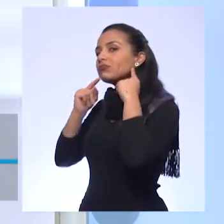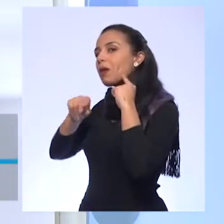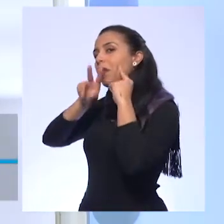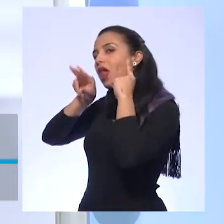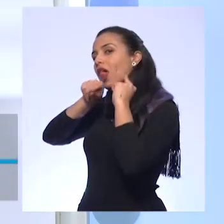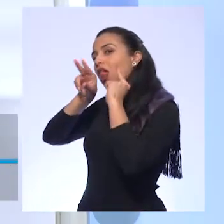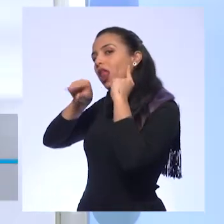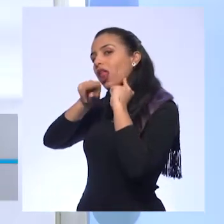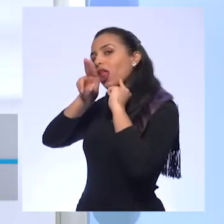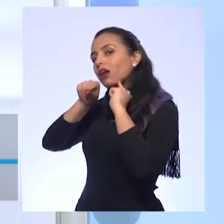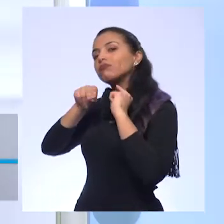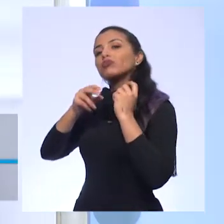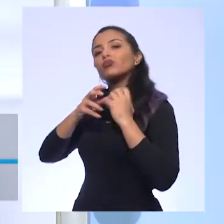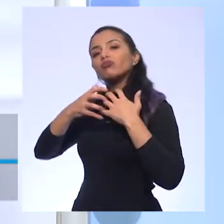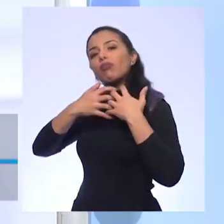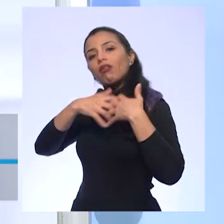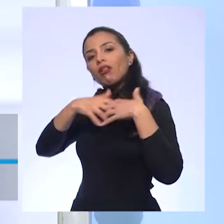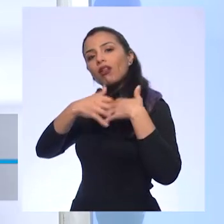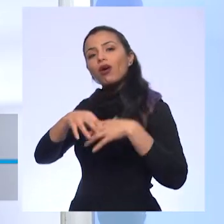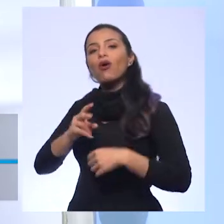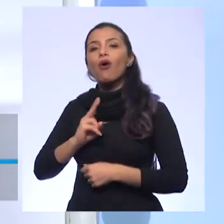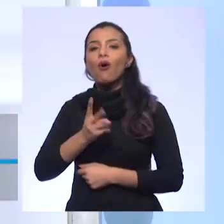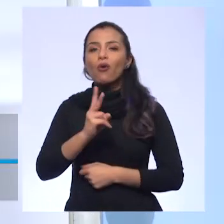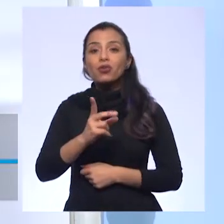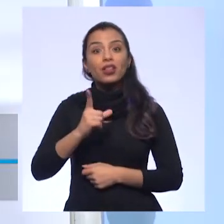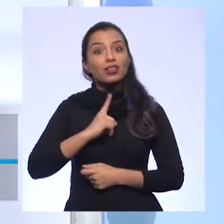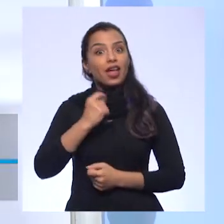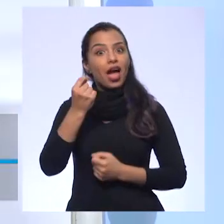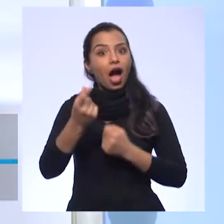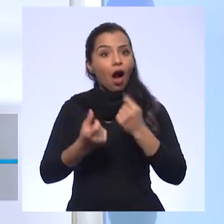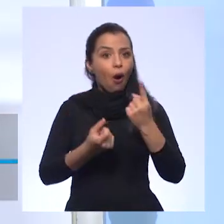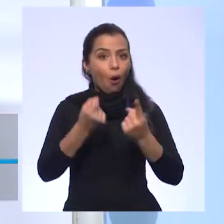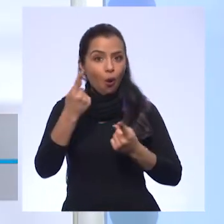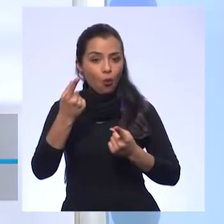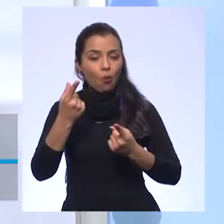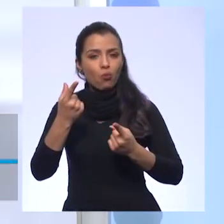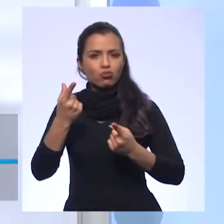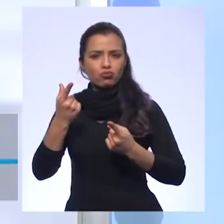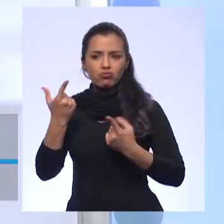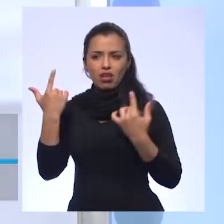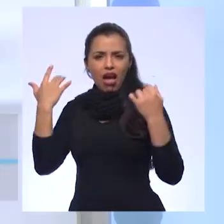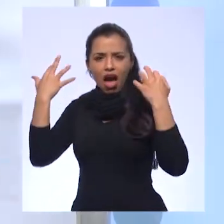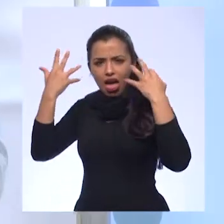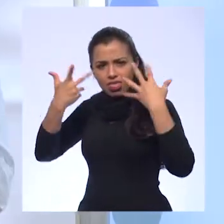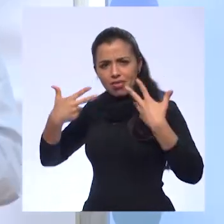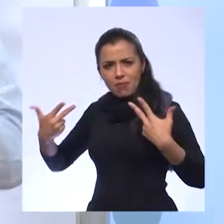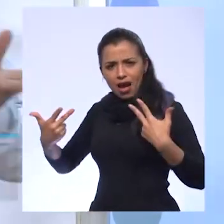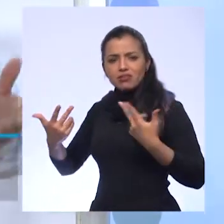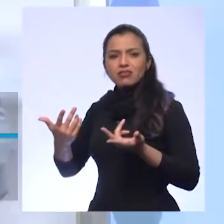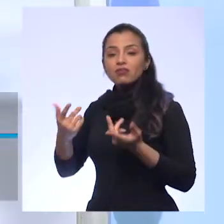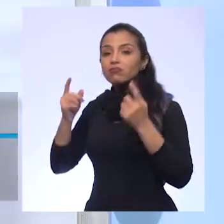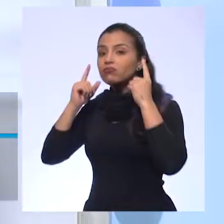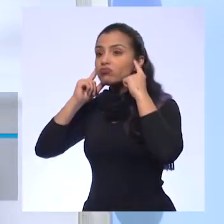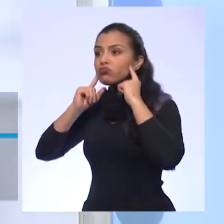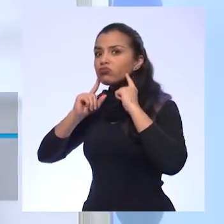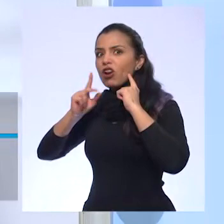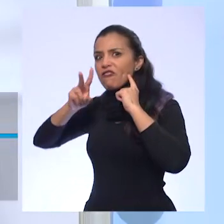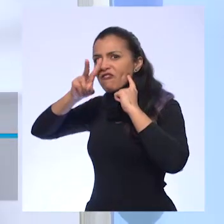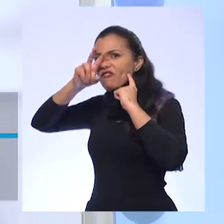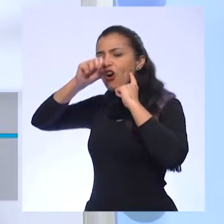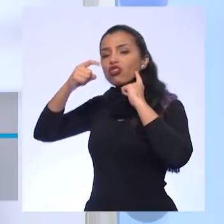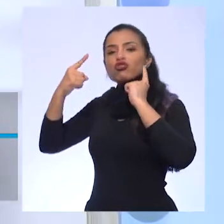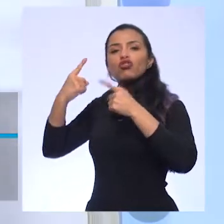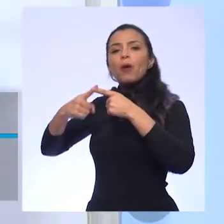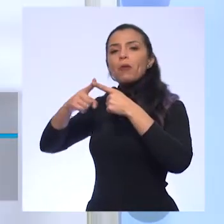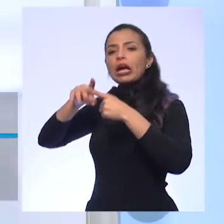ser, inclusive em alguns mamíferos, esse músculo aí ele tem uma força absurda, né? Mas em nós mamíferos já